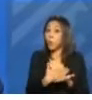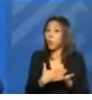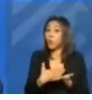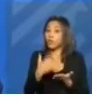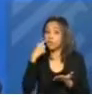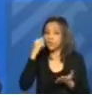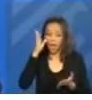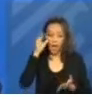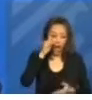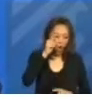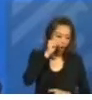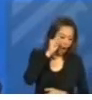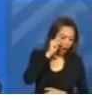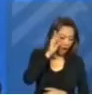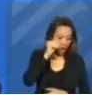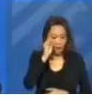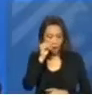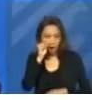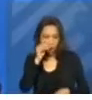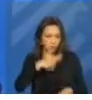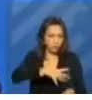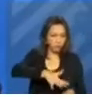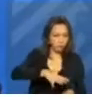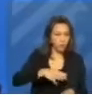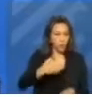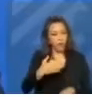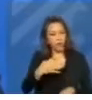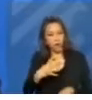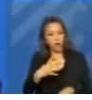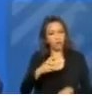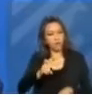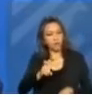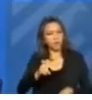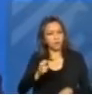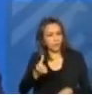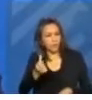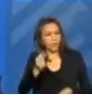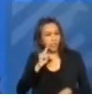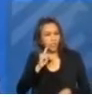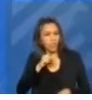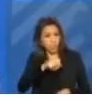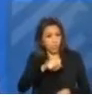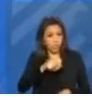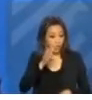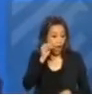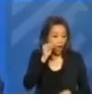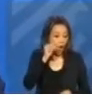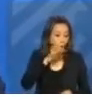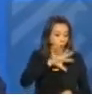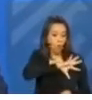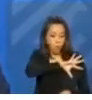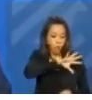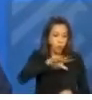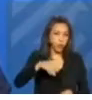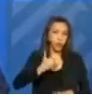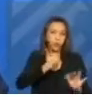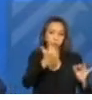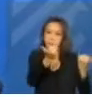verificar. Provavelmente, daqui a 4, 5, 6 dias, essa base já vai ter um racional